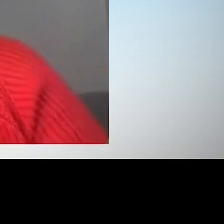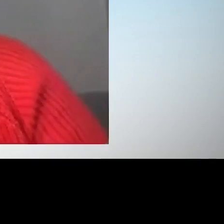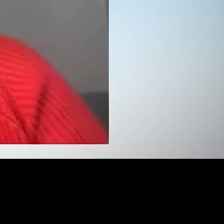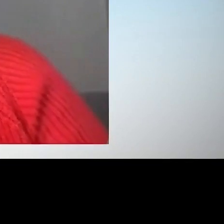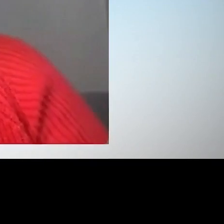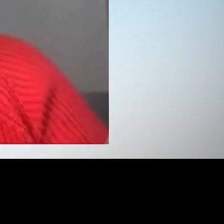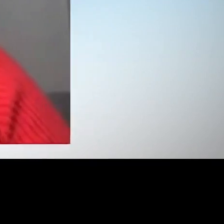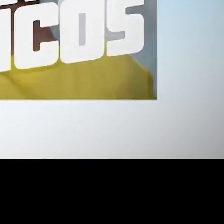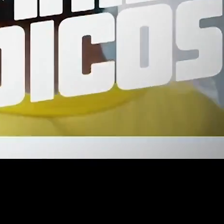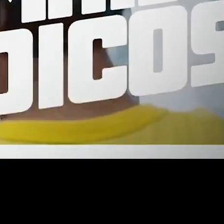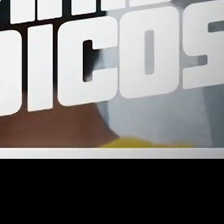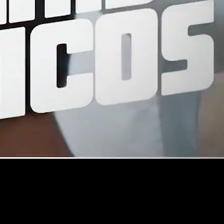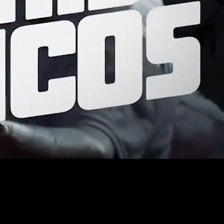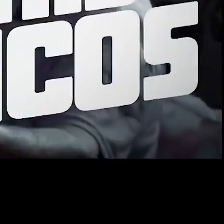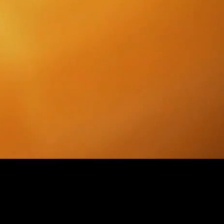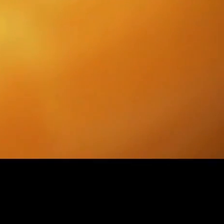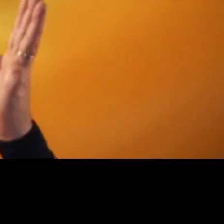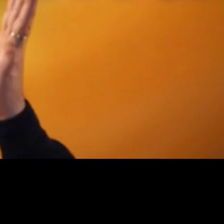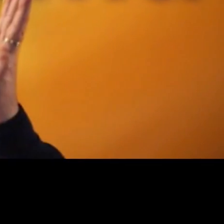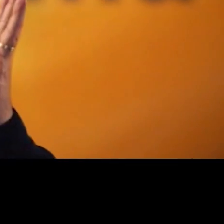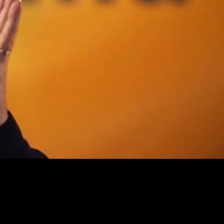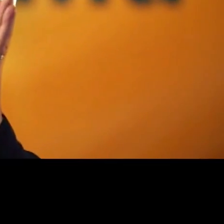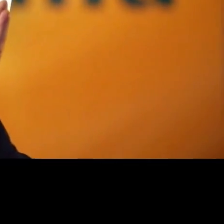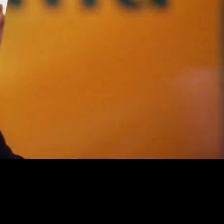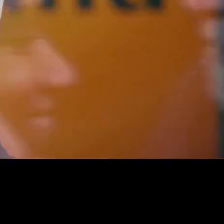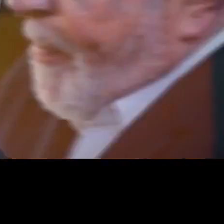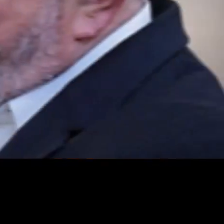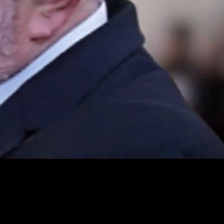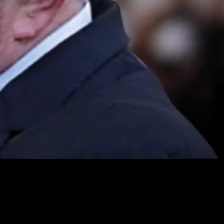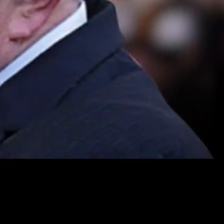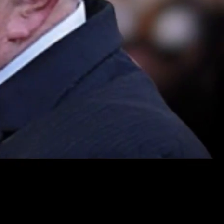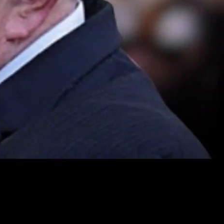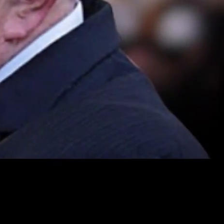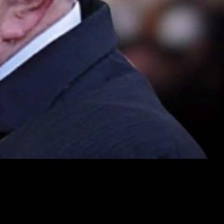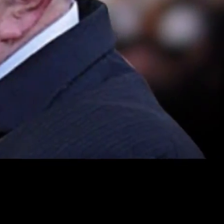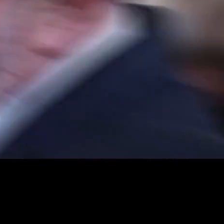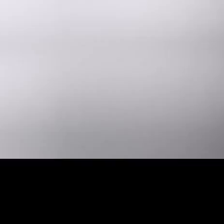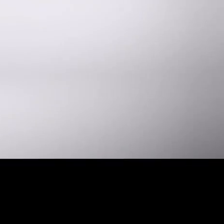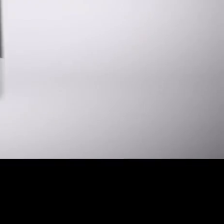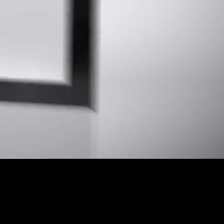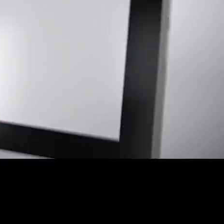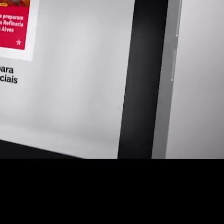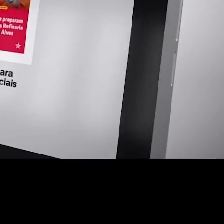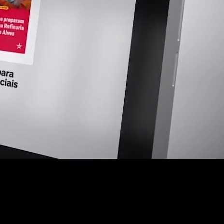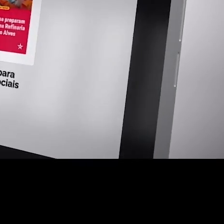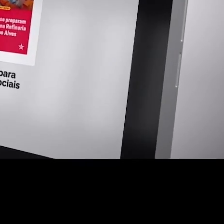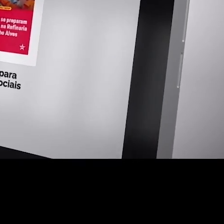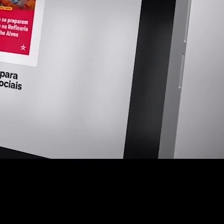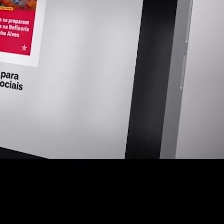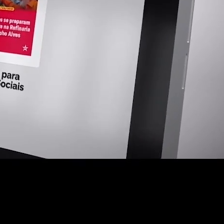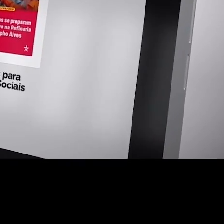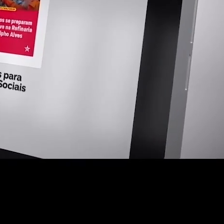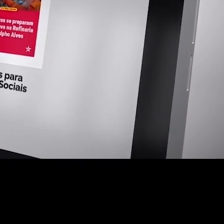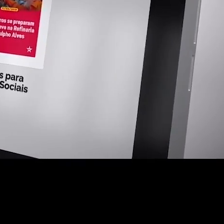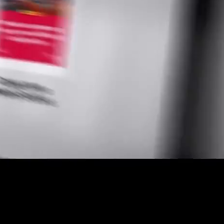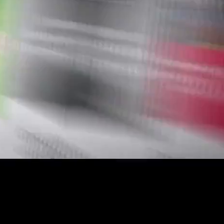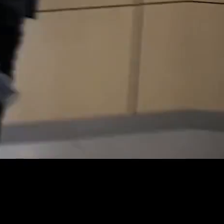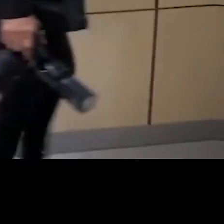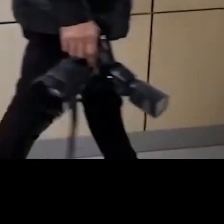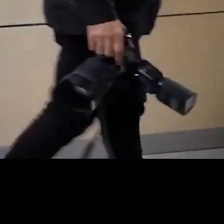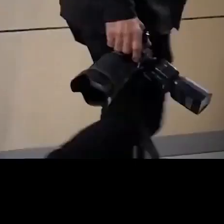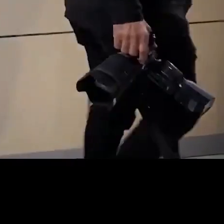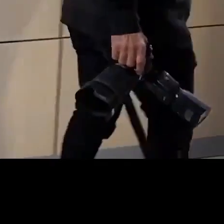gente, todo mundo merece investimento. Para quem já é da casa, siga em sintonia com a